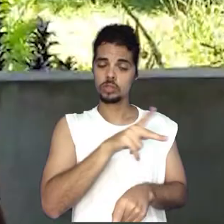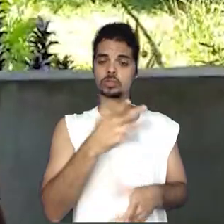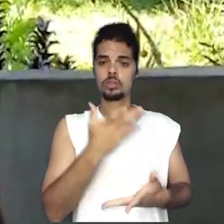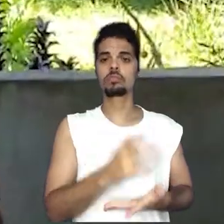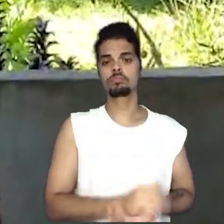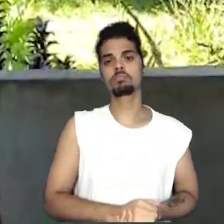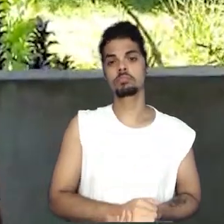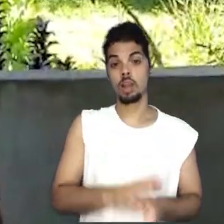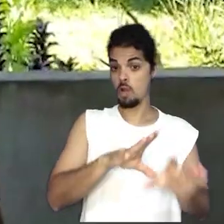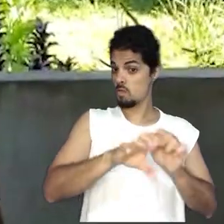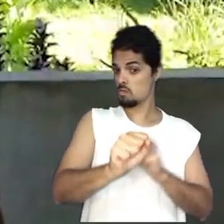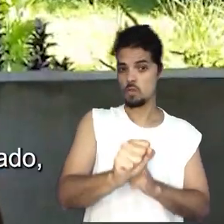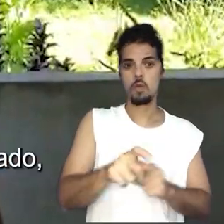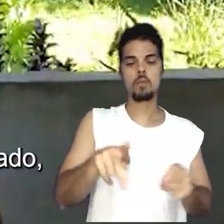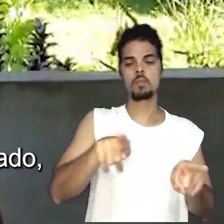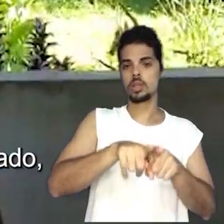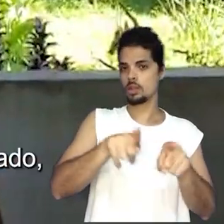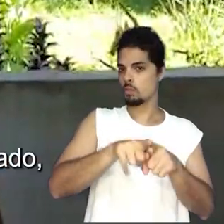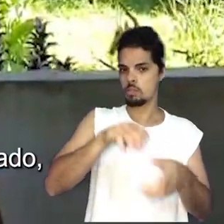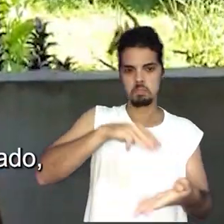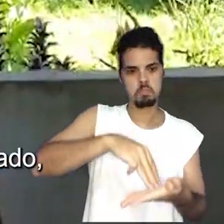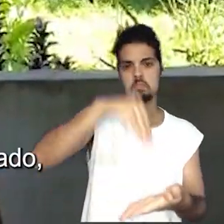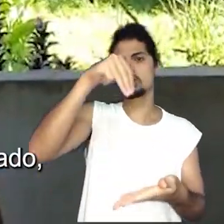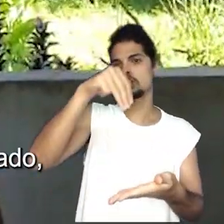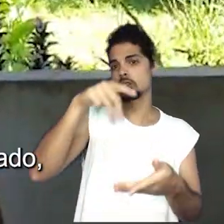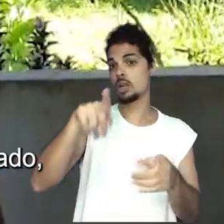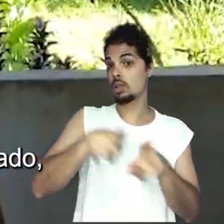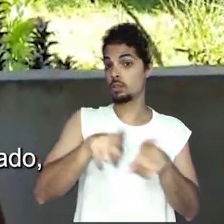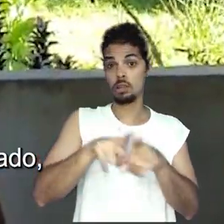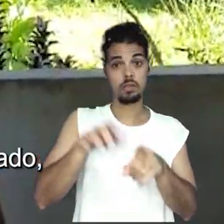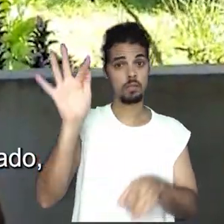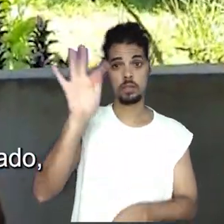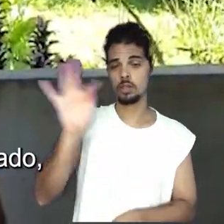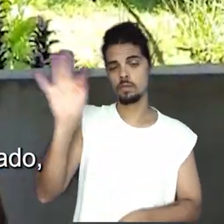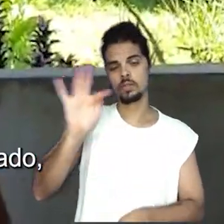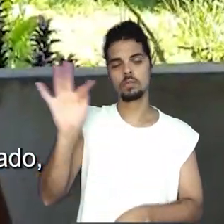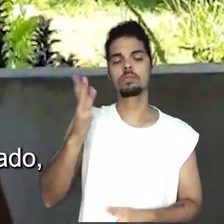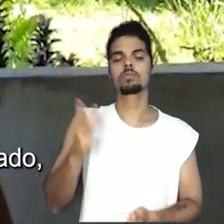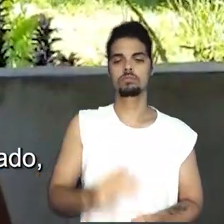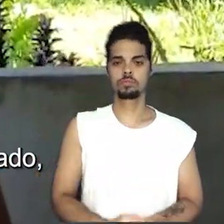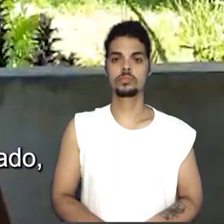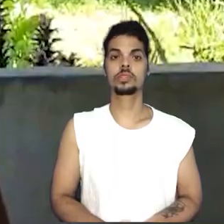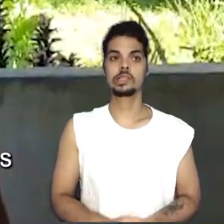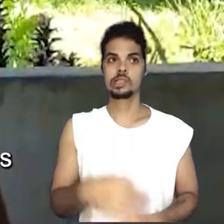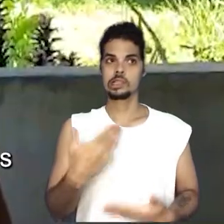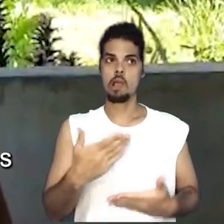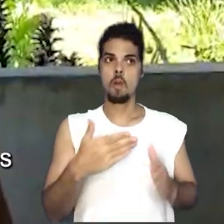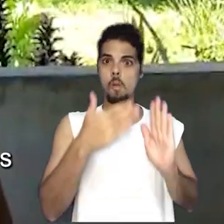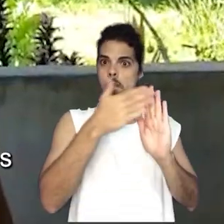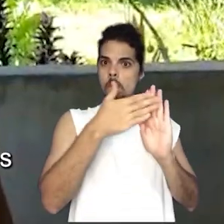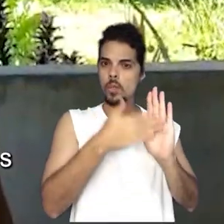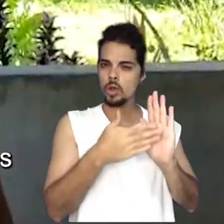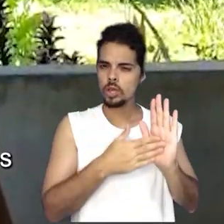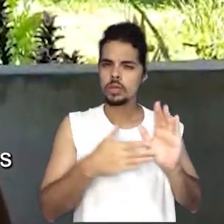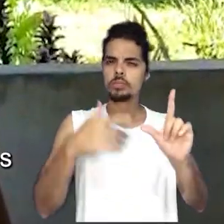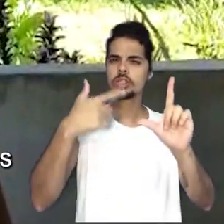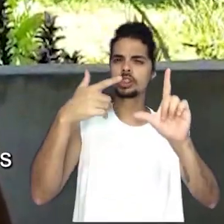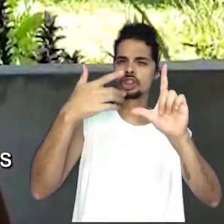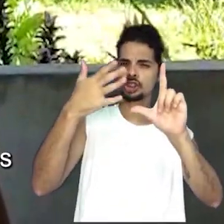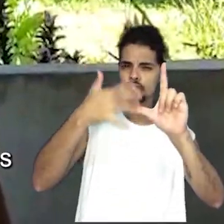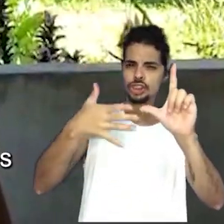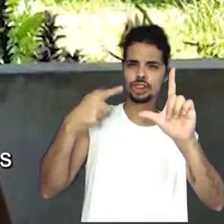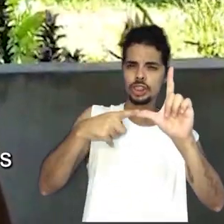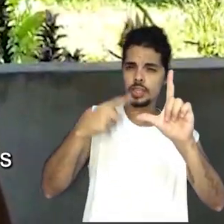pela licenciatura intercultural indígena, pela UNIPAP, assim como também o meu mestrado, né? Que eu fiz também pela Universidade Federal do Amapá, pelo